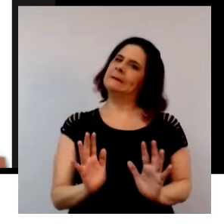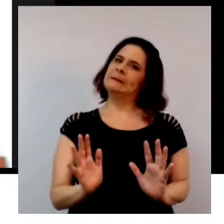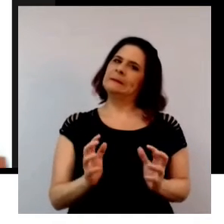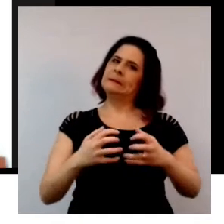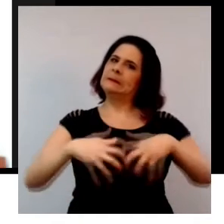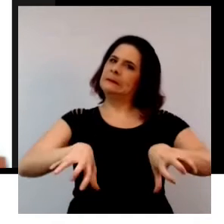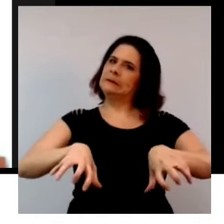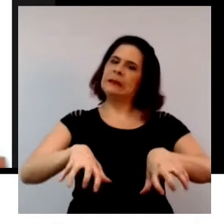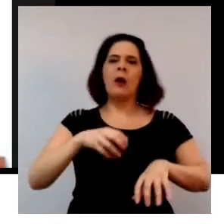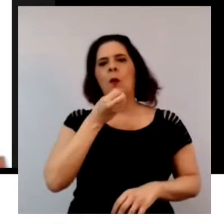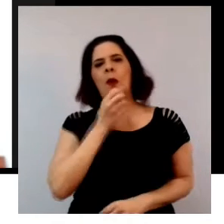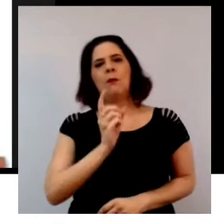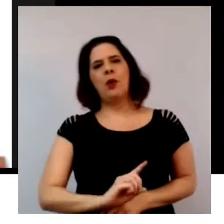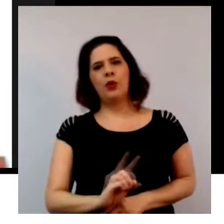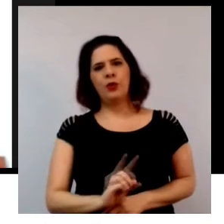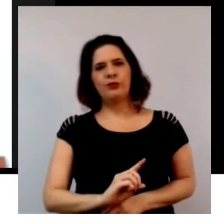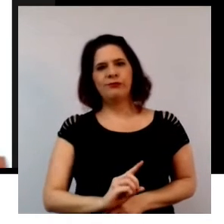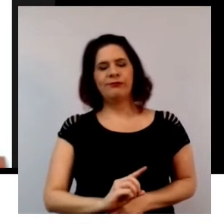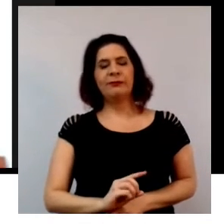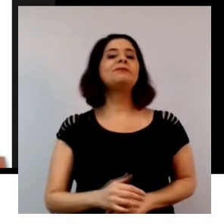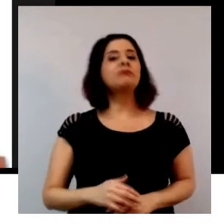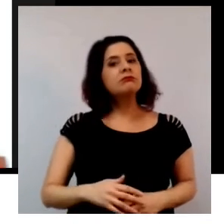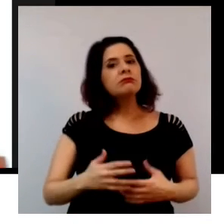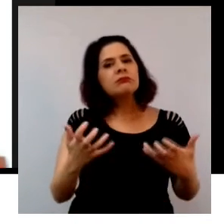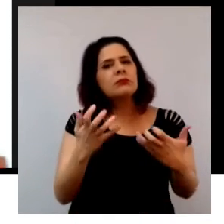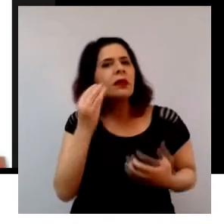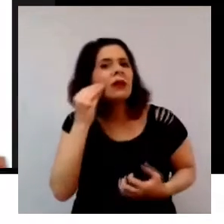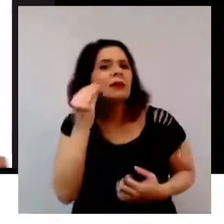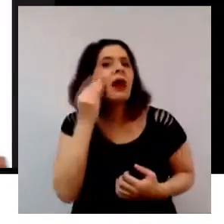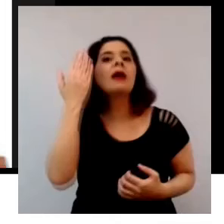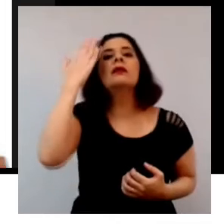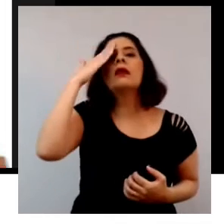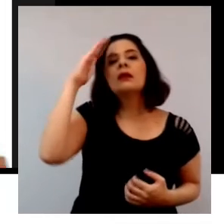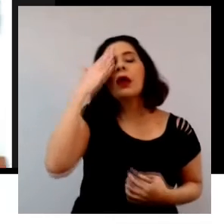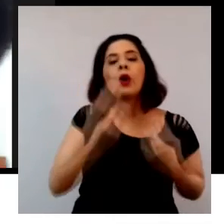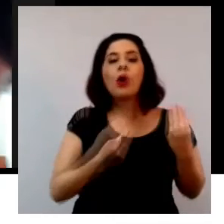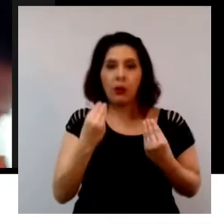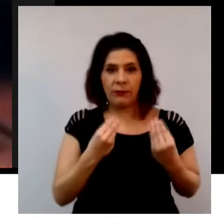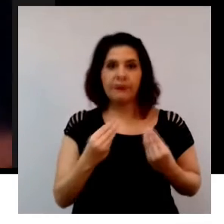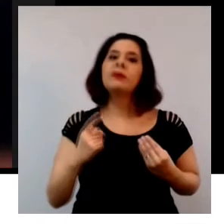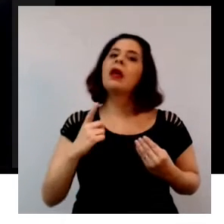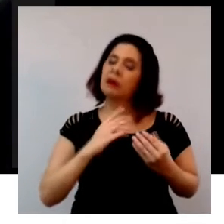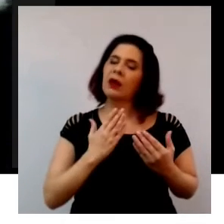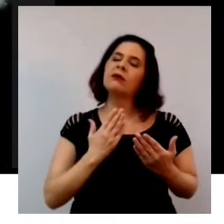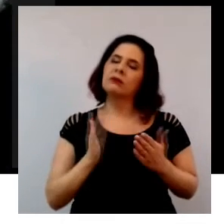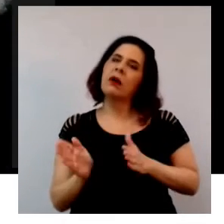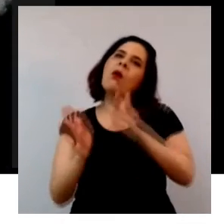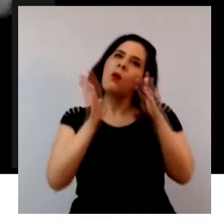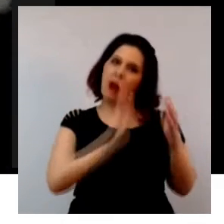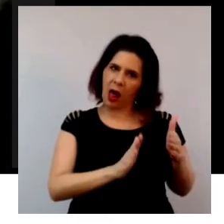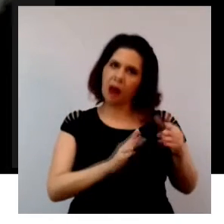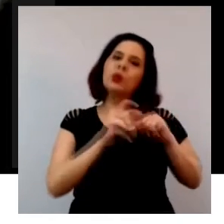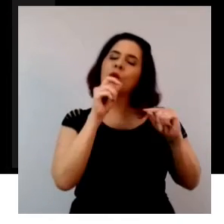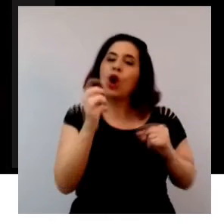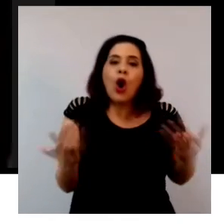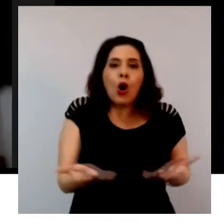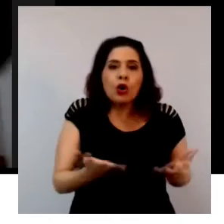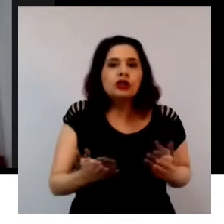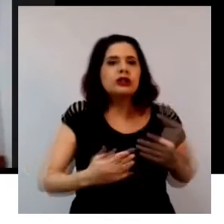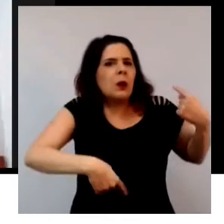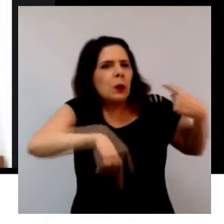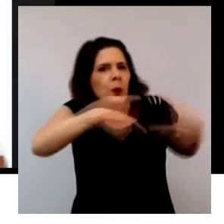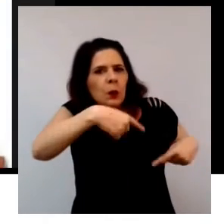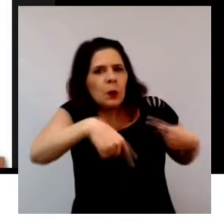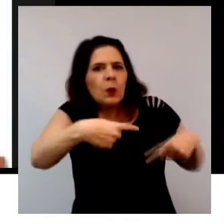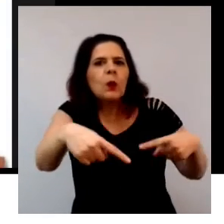isso para tentar entender. Eu acho que tem um lado que sim, o que está em jogo no Brasil hoje são questões muito importantes, que despertam muitas